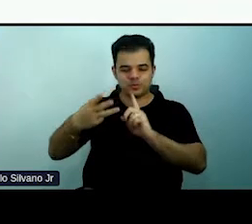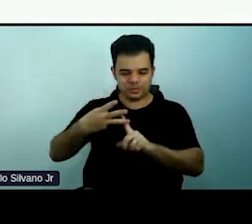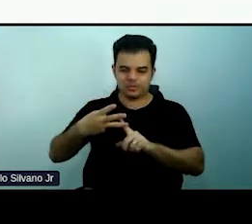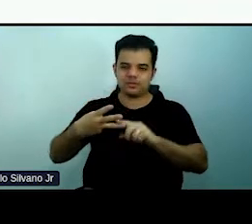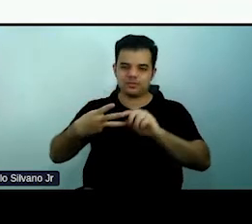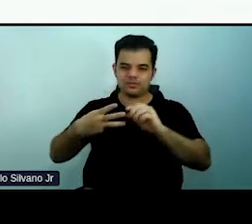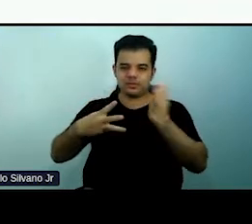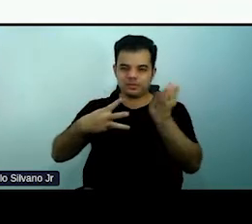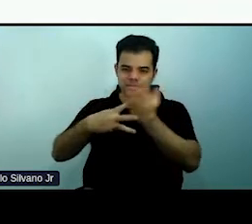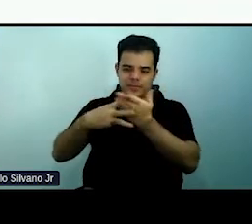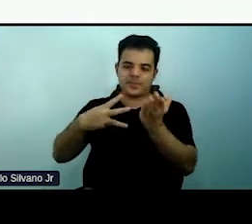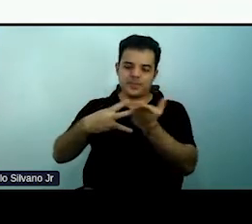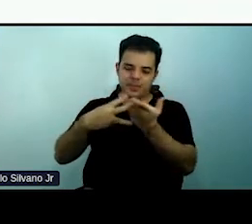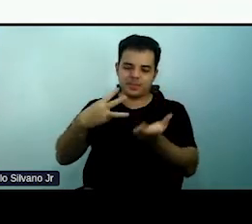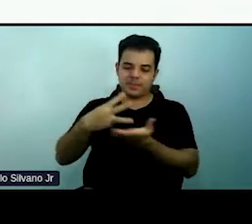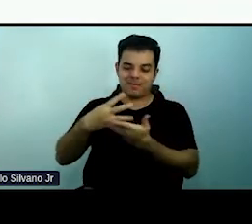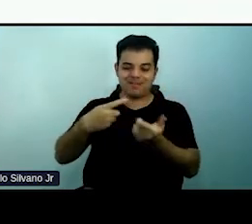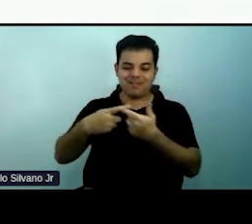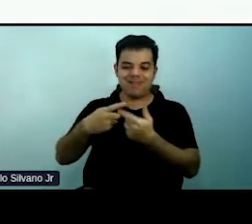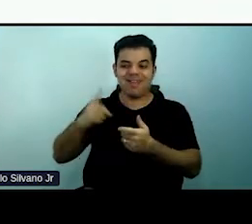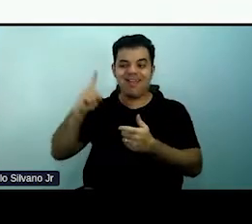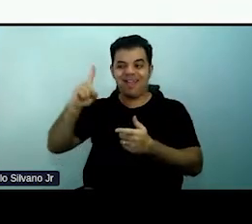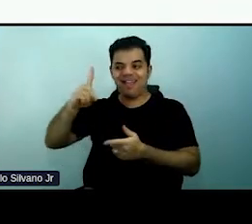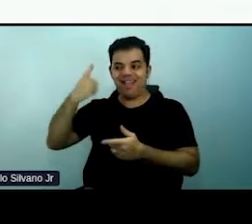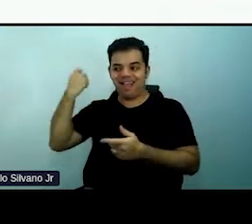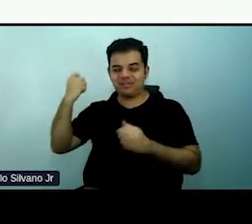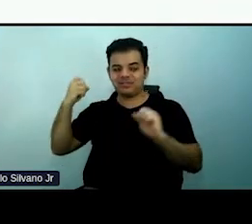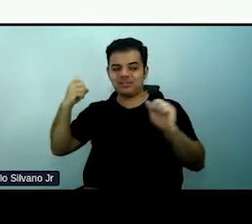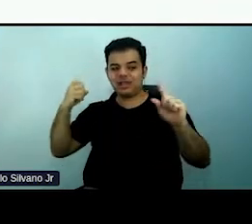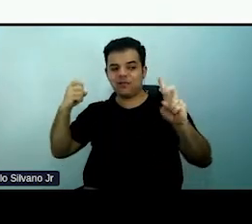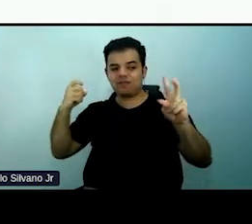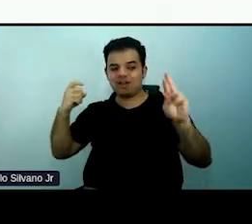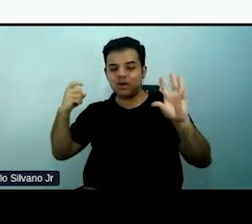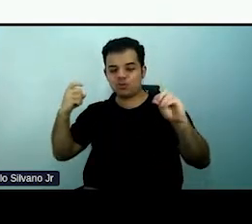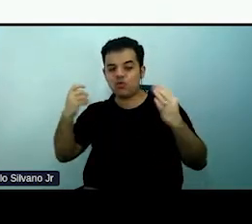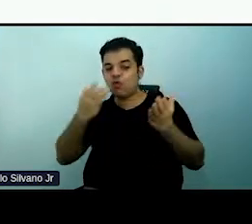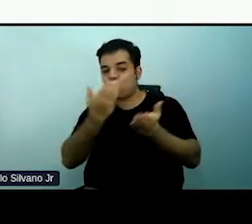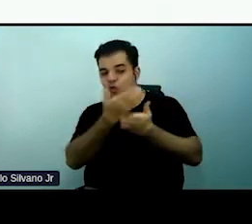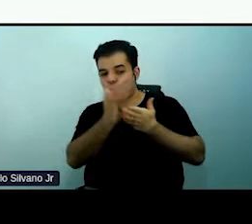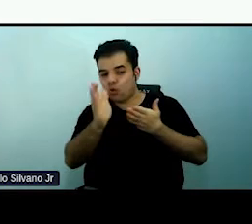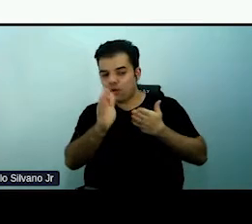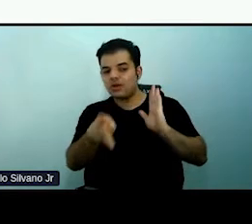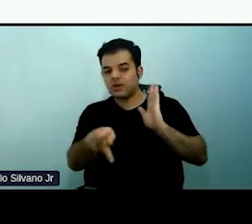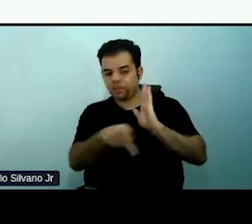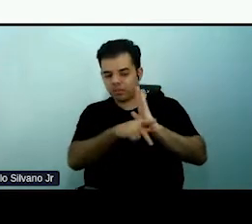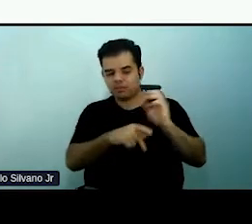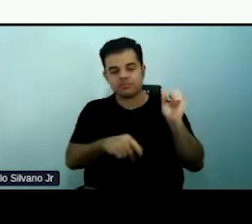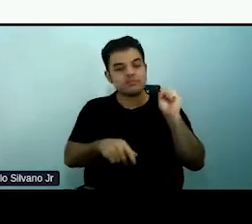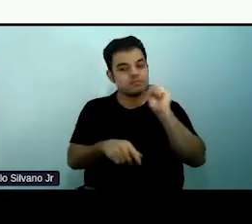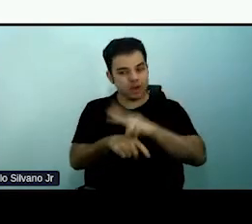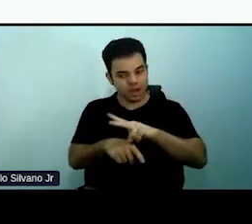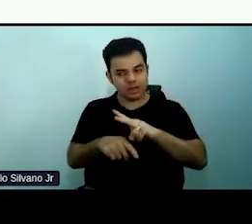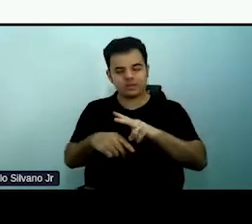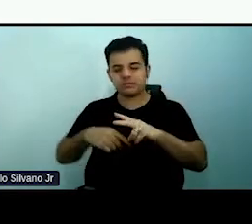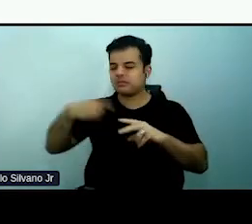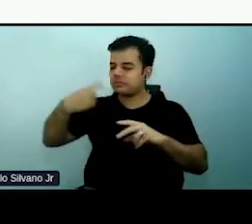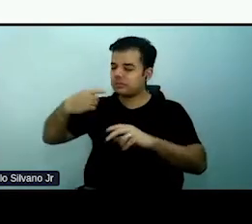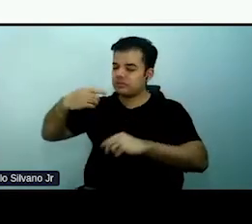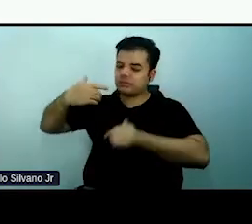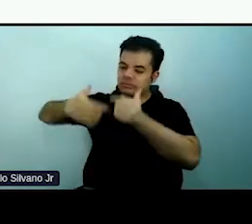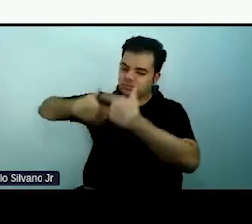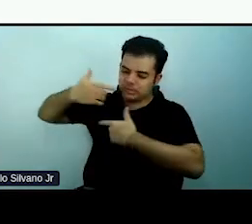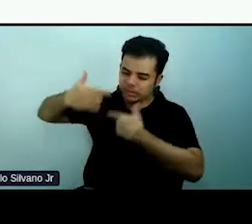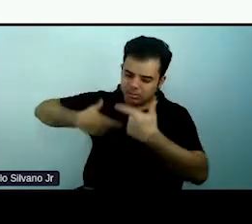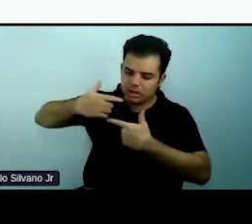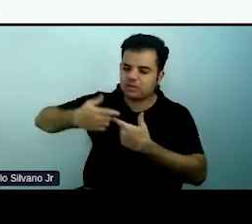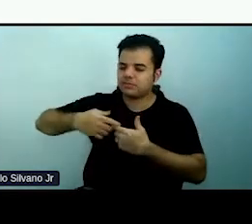né? Basicamente, antes do Álvaro começar oficialmente no Serasa, os primeiros passos ali, como eu falei, toda a parte de